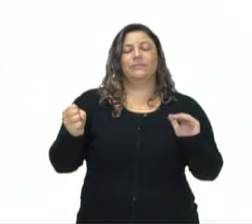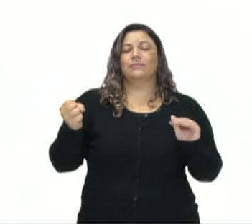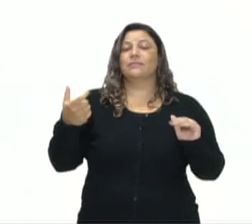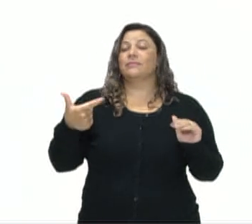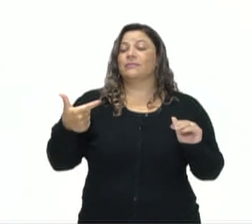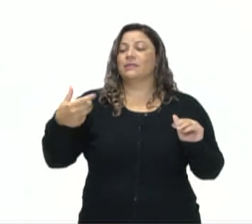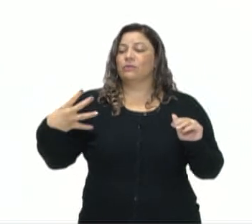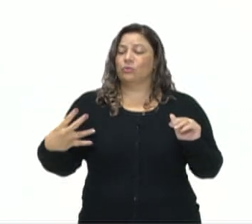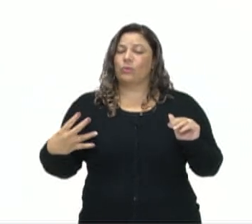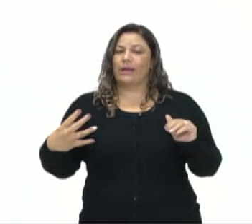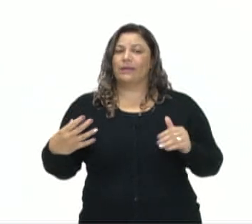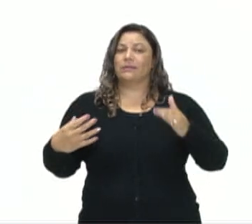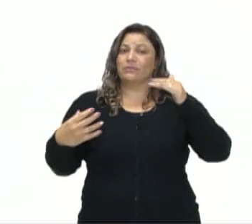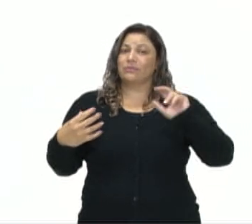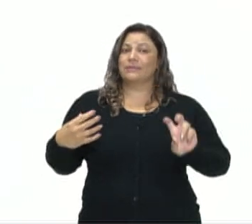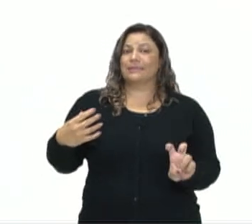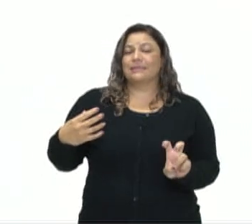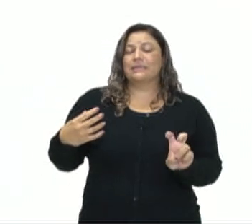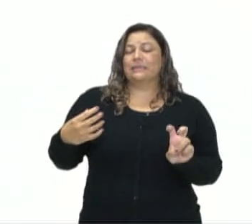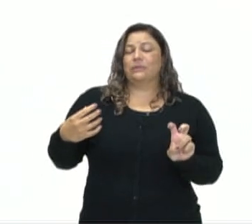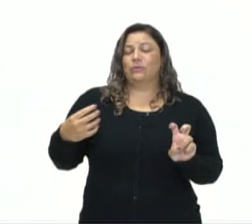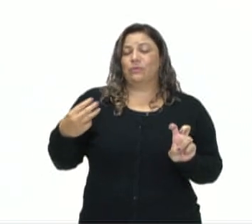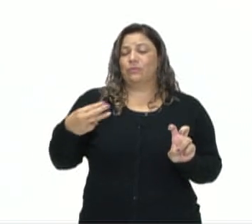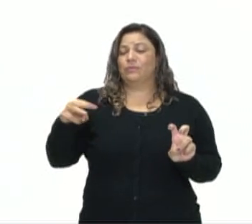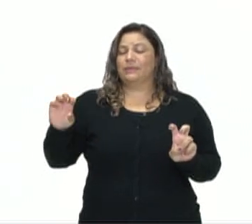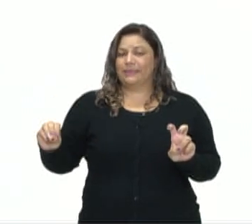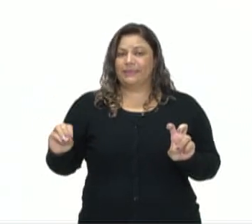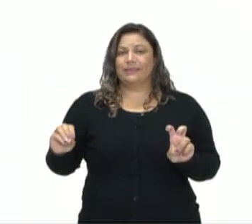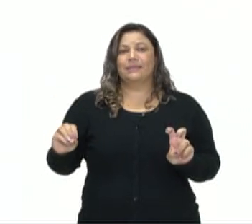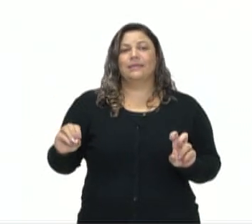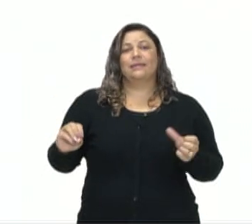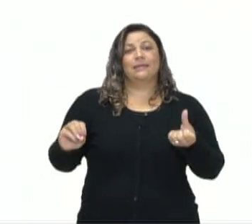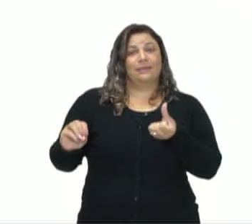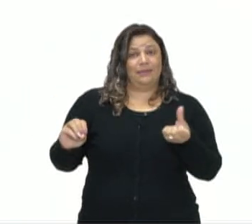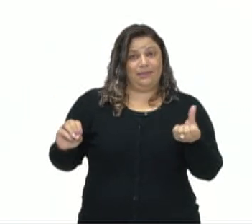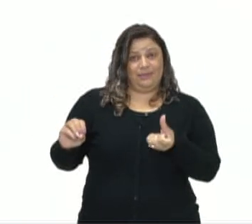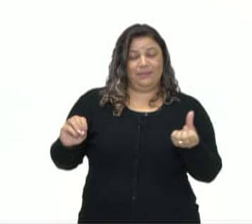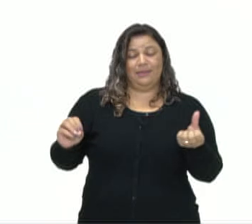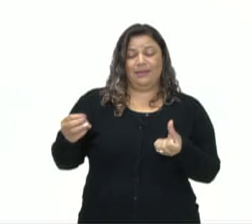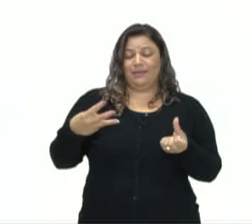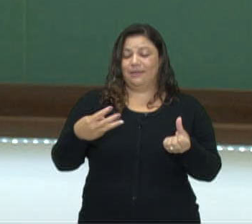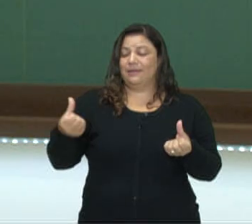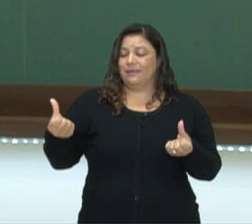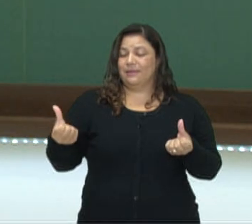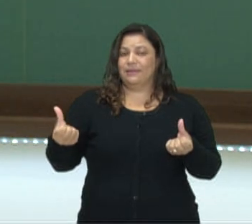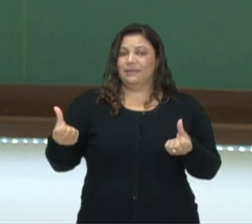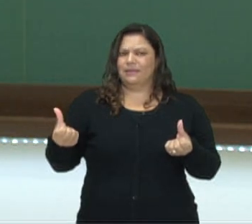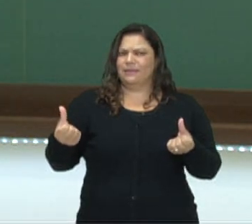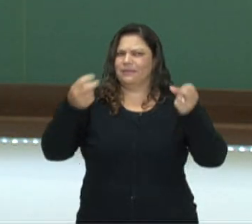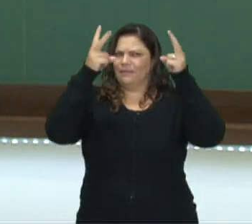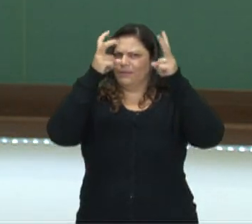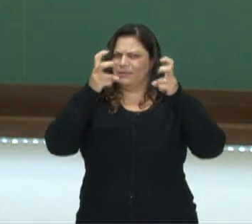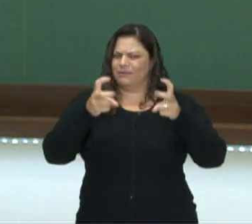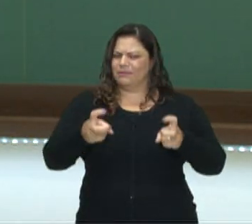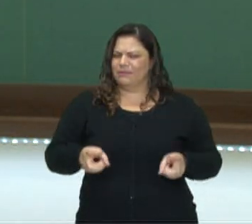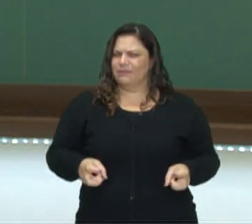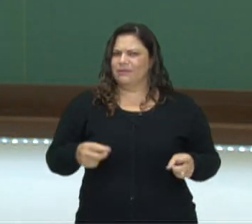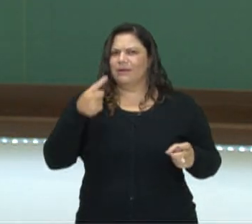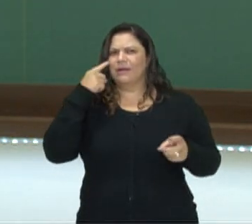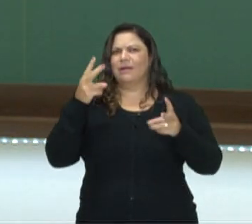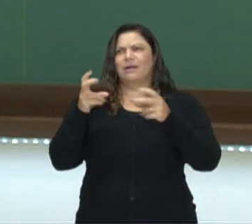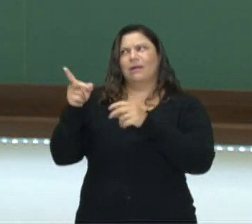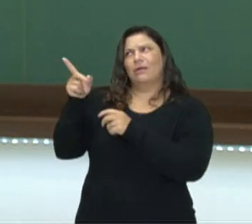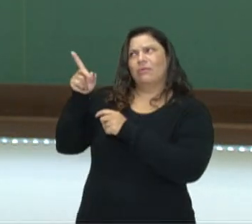6, 24. 5 vezes o 6, 30. 6 vezes o 6, 36. Mas observa aqui uma coisa, ó.